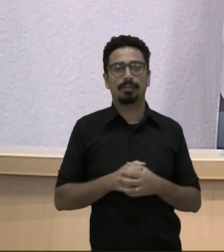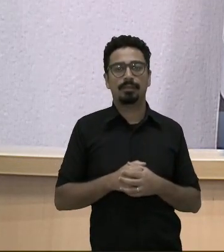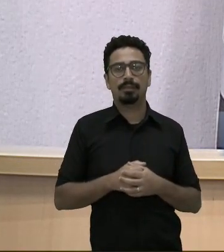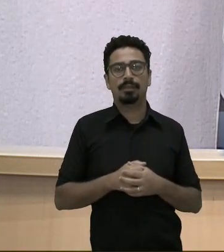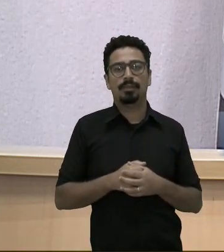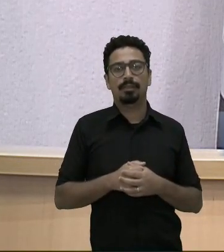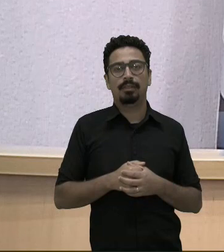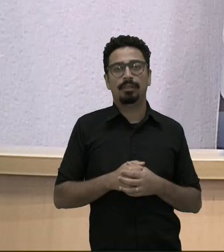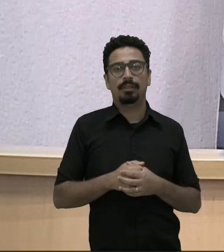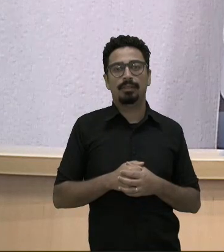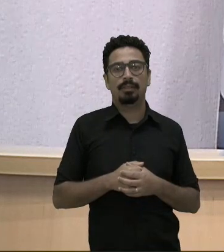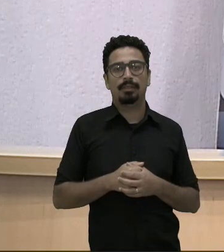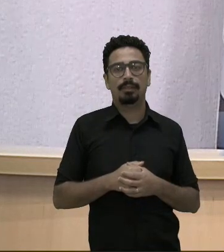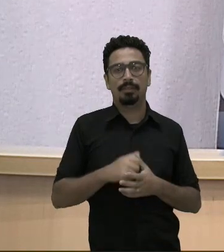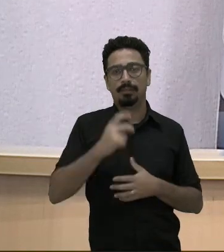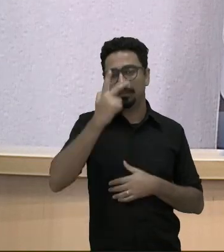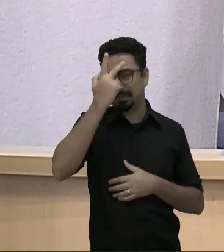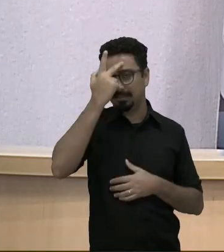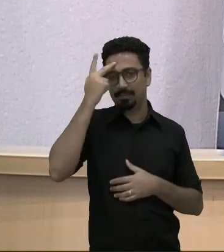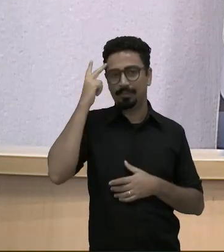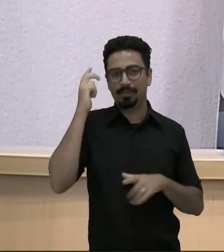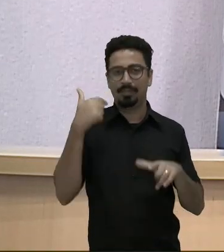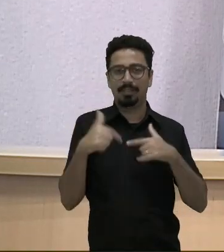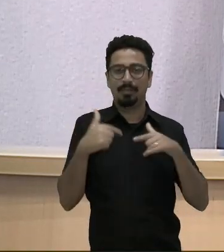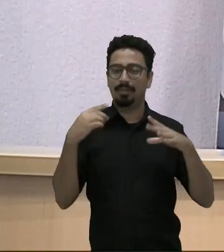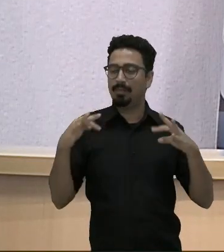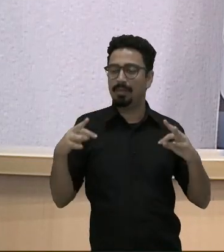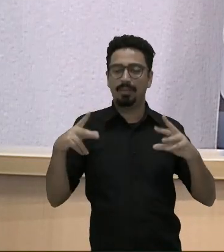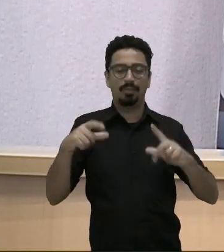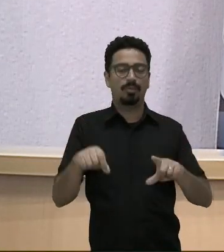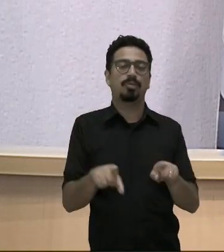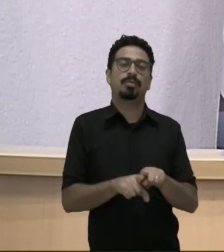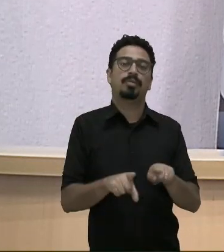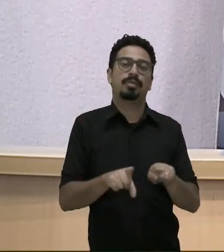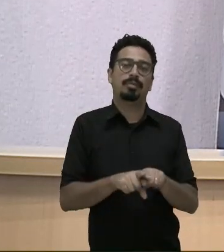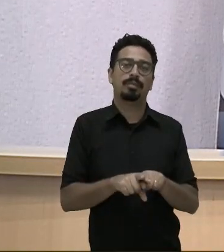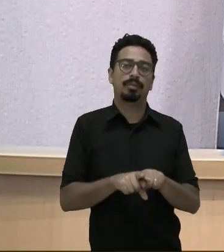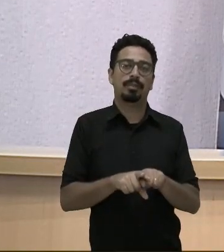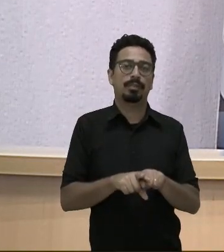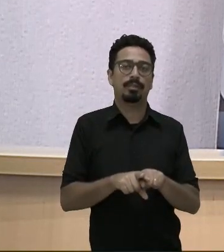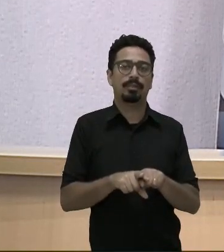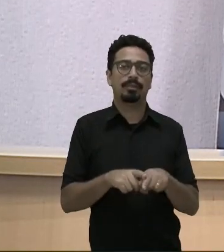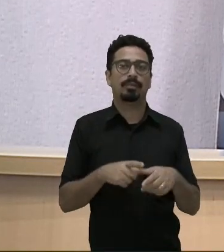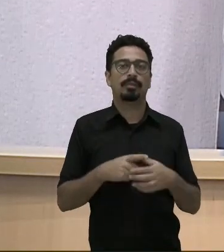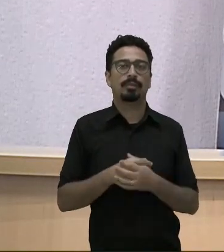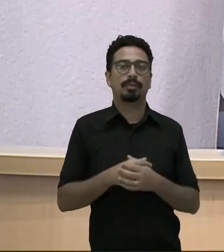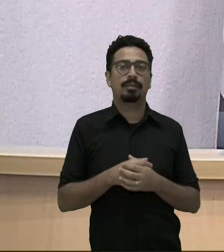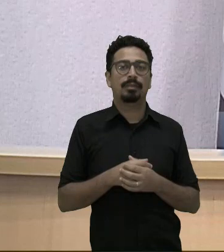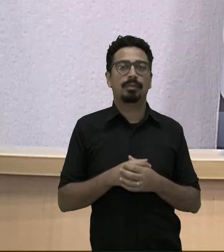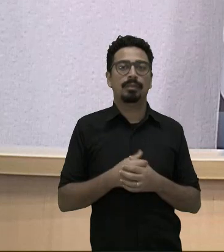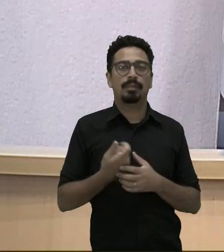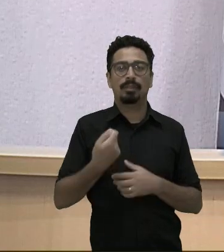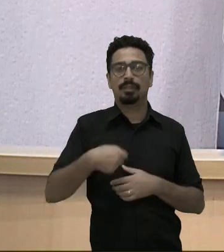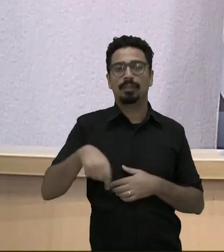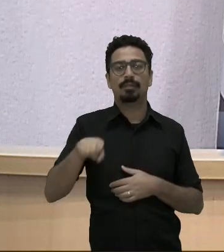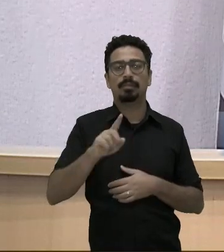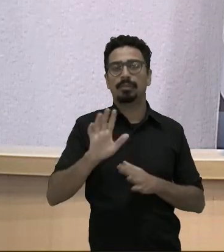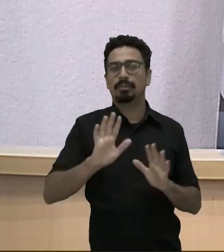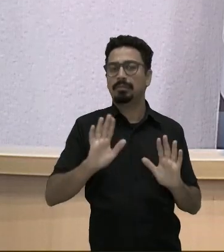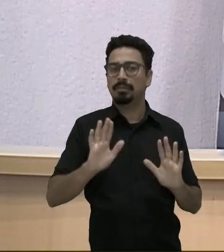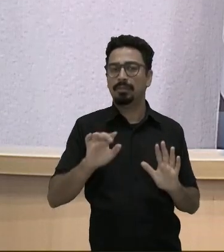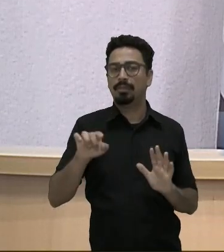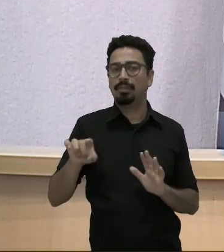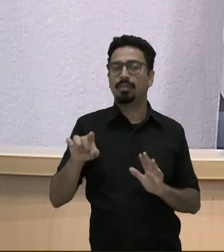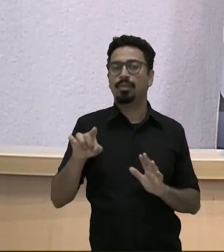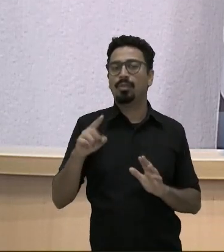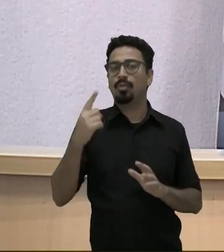pessoa que é bom para tudo, né, Ivete? Essa é uma pessoa que, olha, ela vai lá e faz, não precisa estar. É só um defeito